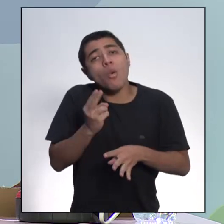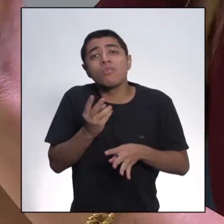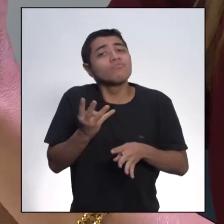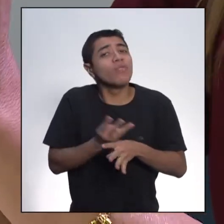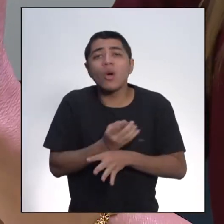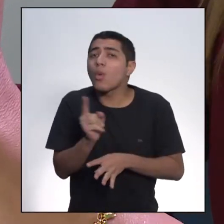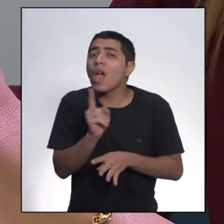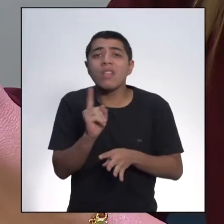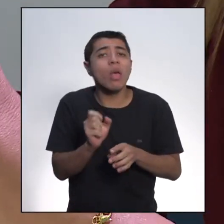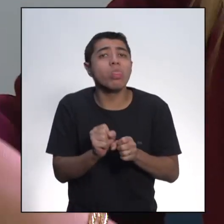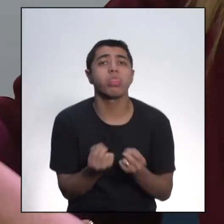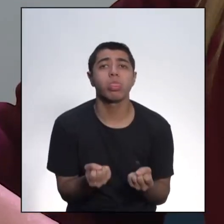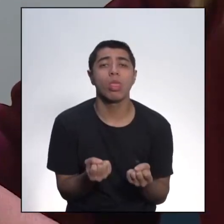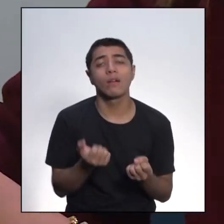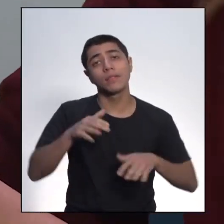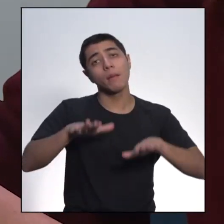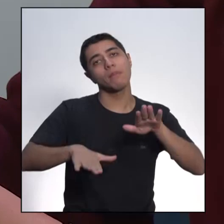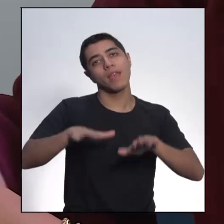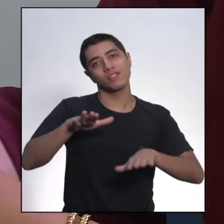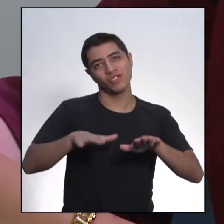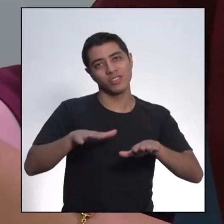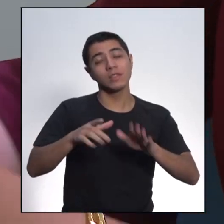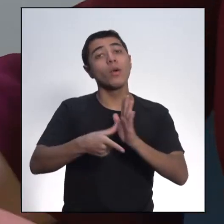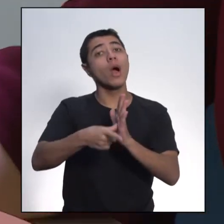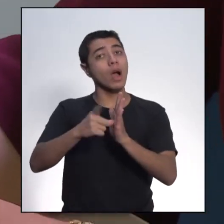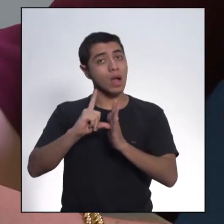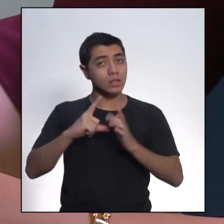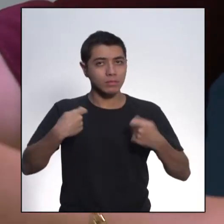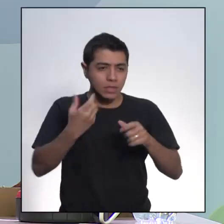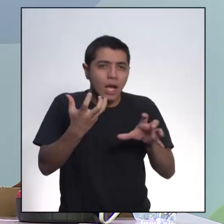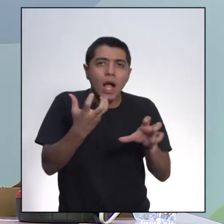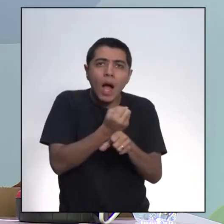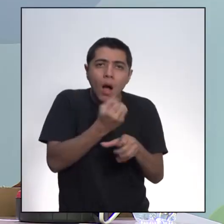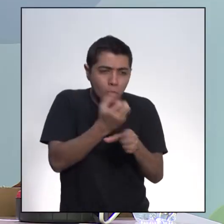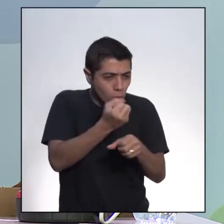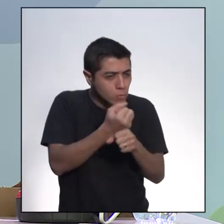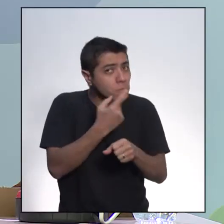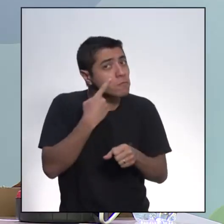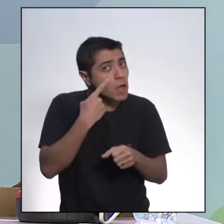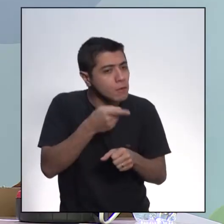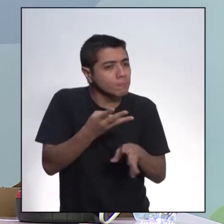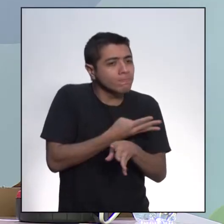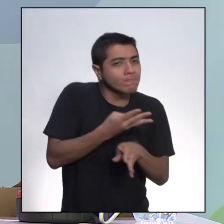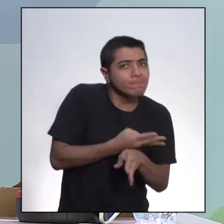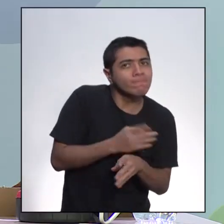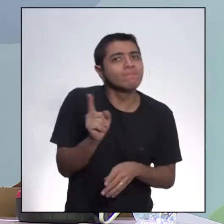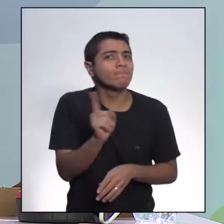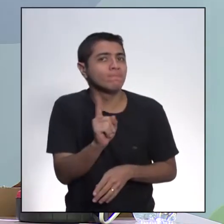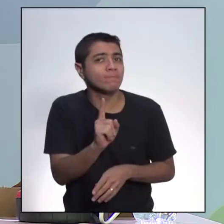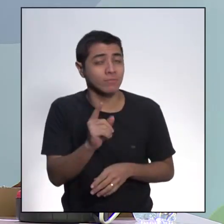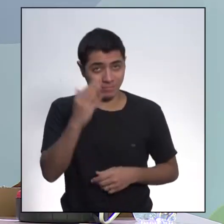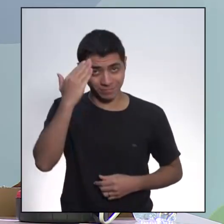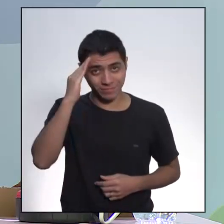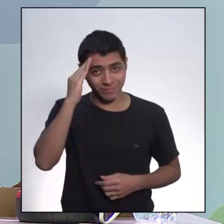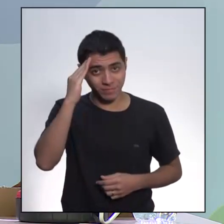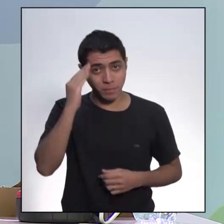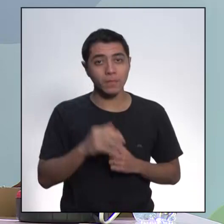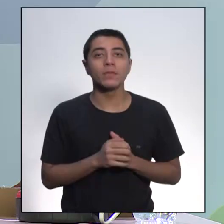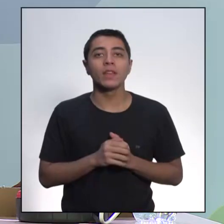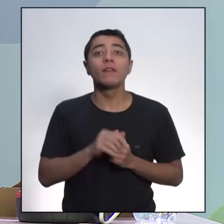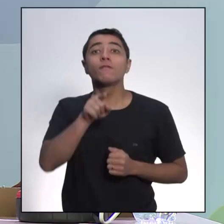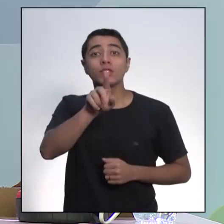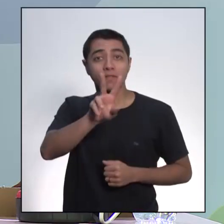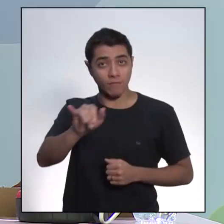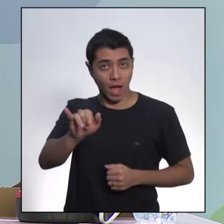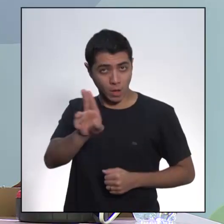assim mais de qualidade, vamos dizer assim, e mais resistente. Se você usar um elástico novinho, eu sugiro que antes da gente começar, você